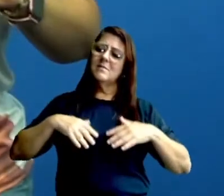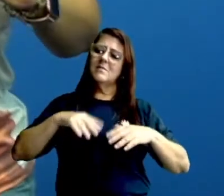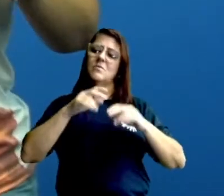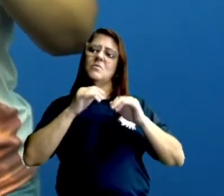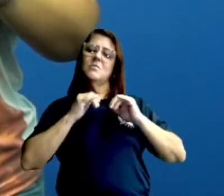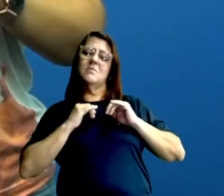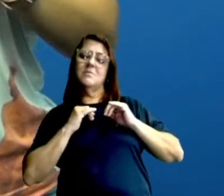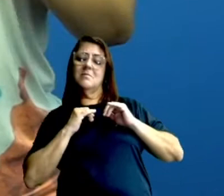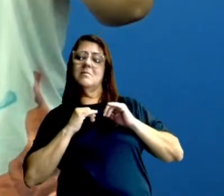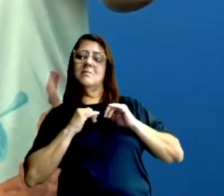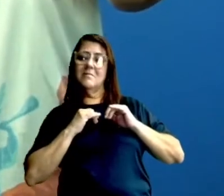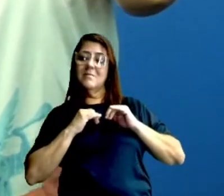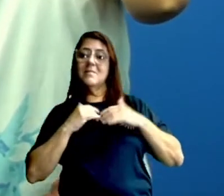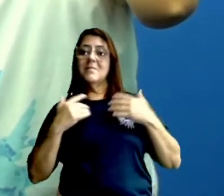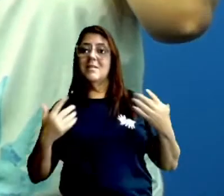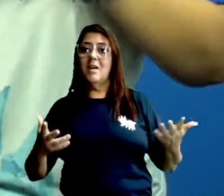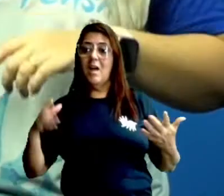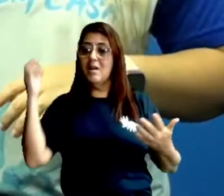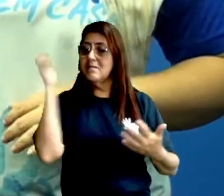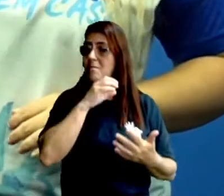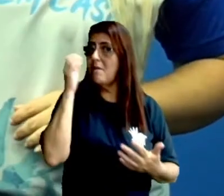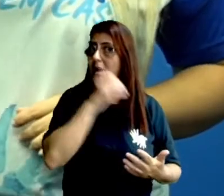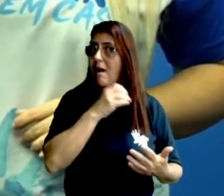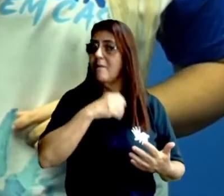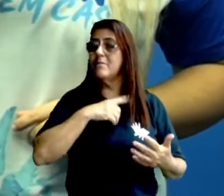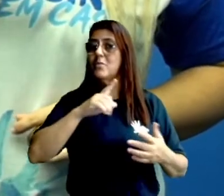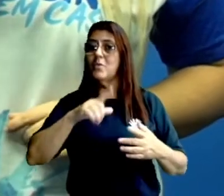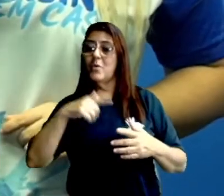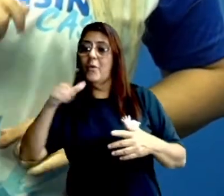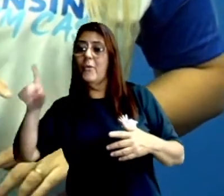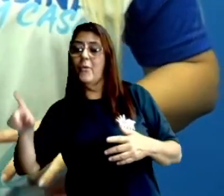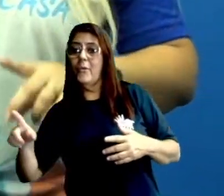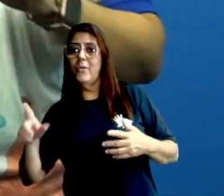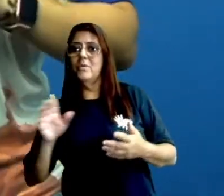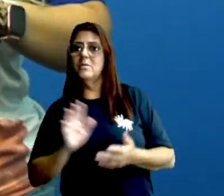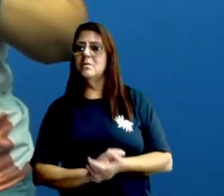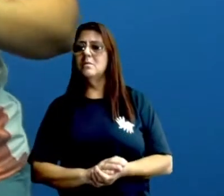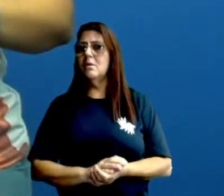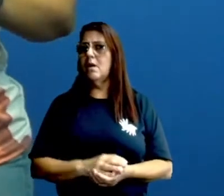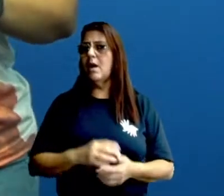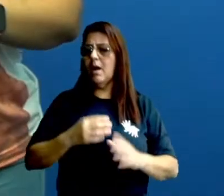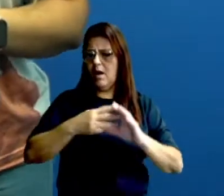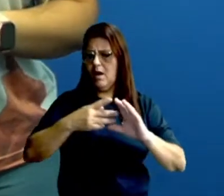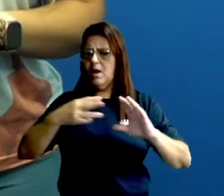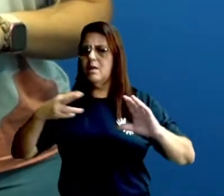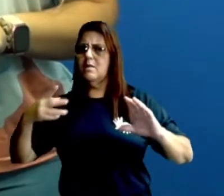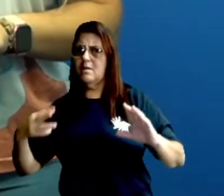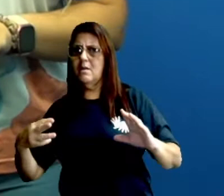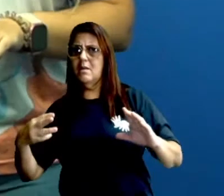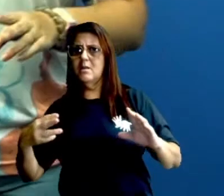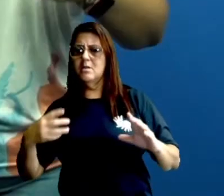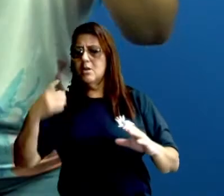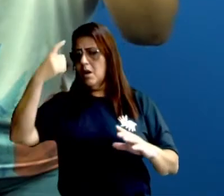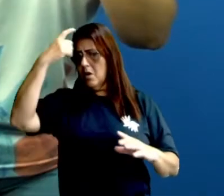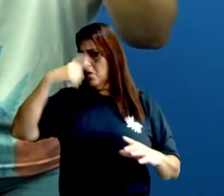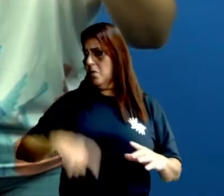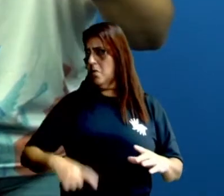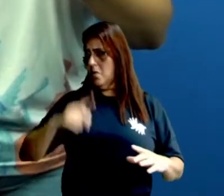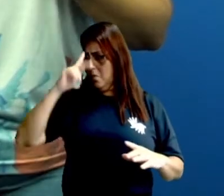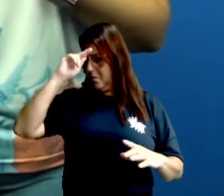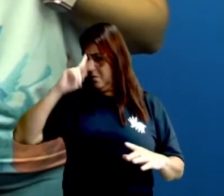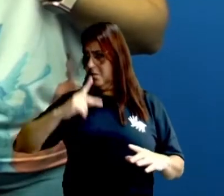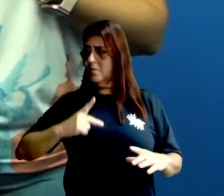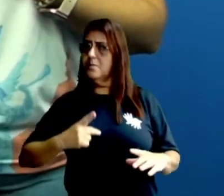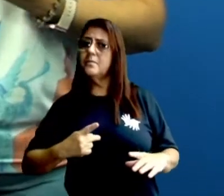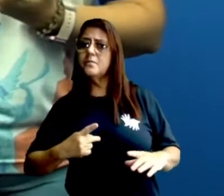querer ser mais veloz do que o outro? Pronto, isso mesmo. São características relacionadas aos seres humanos. Falar